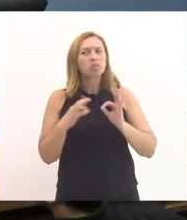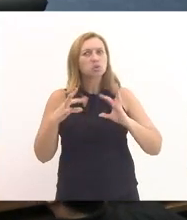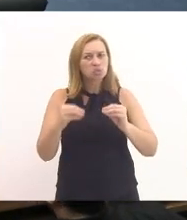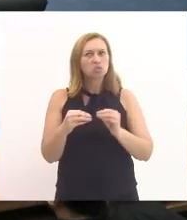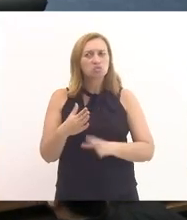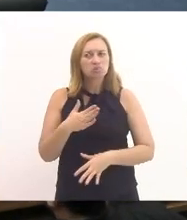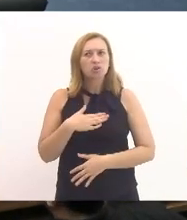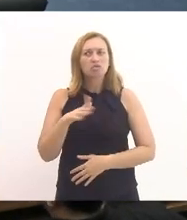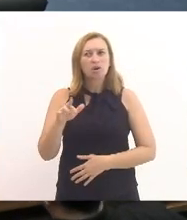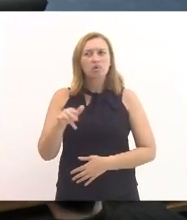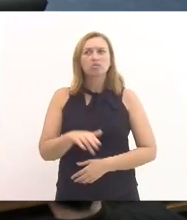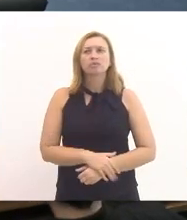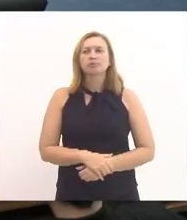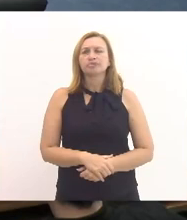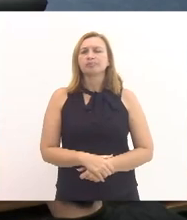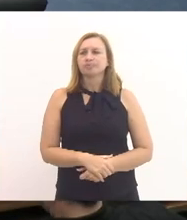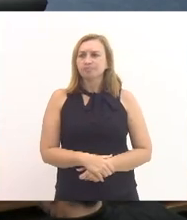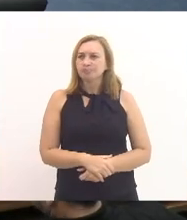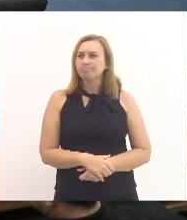tudo meu amor